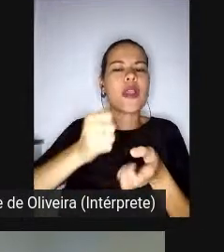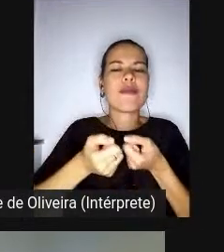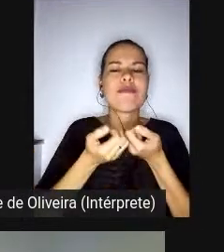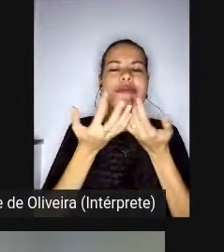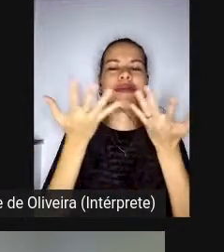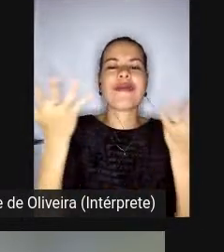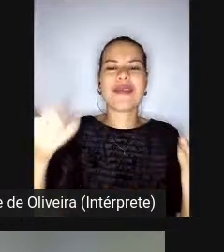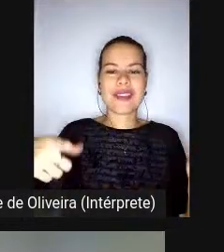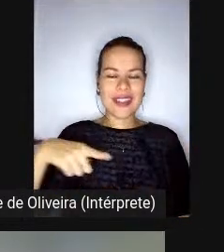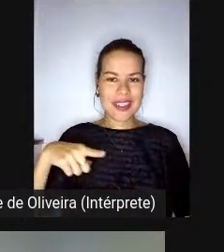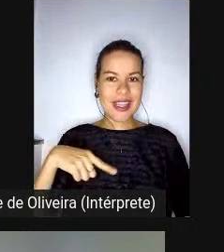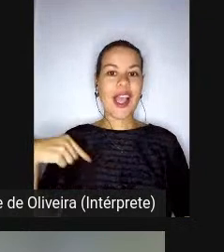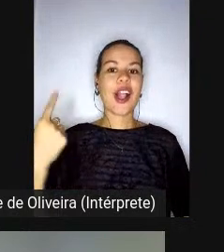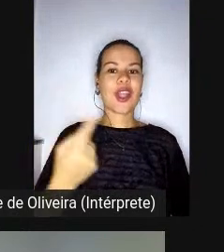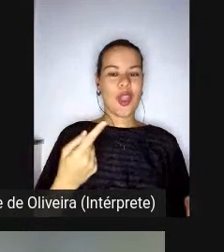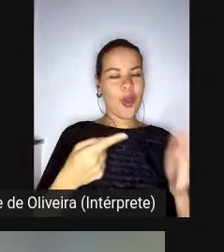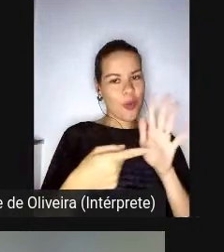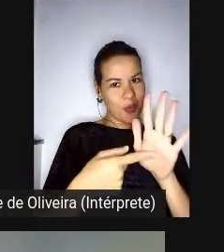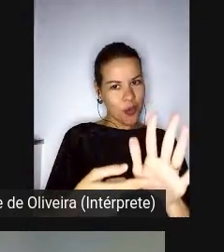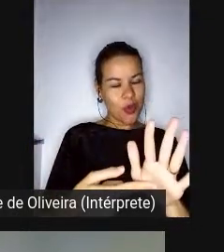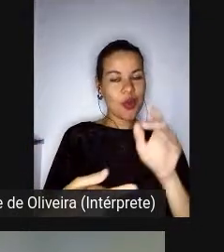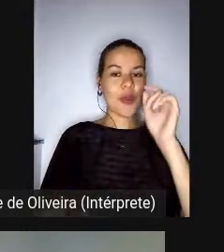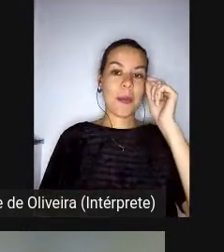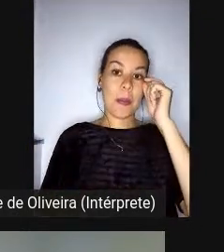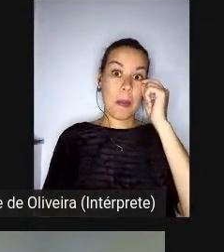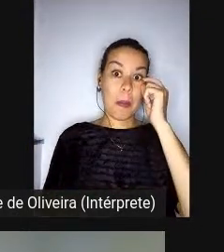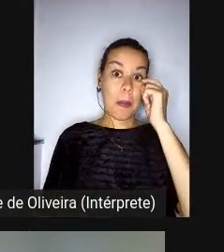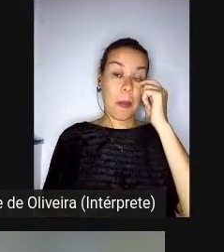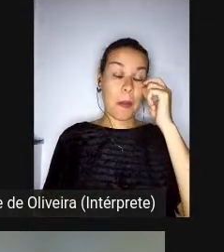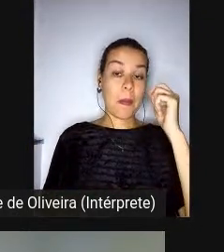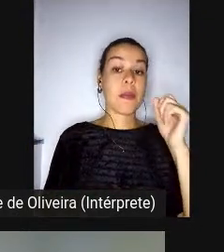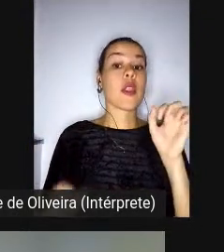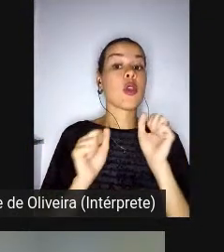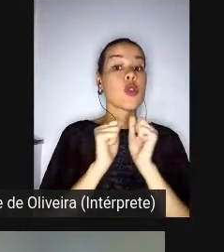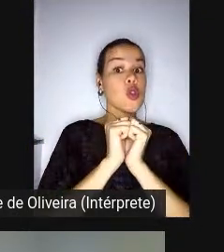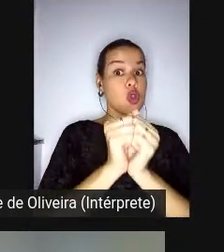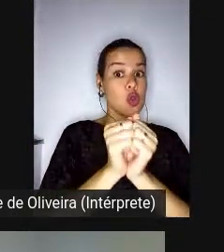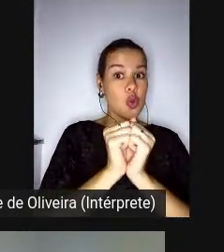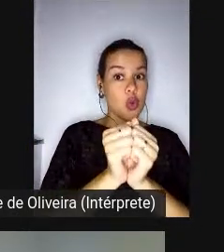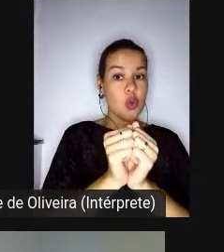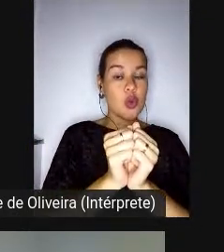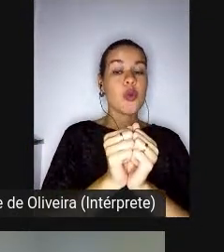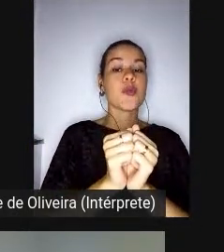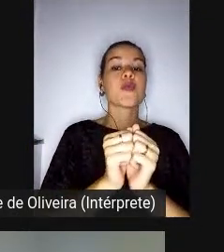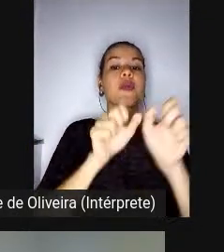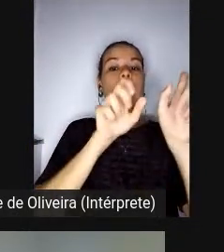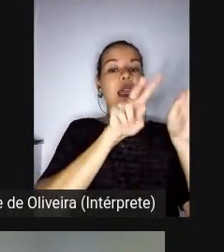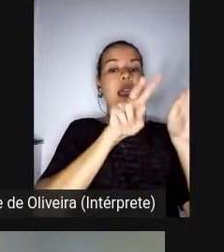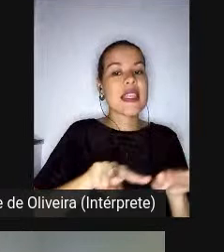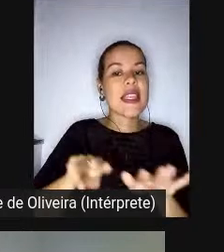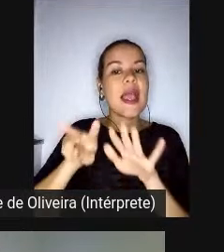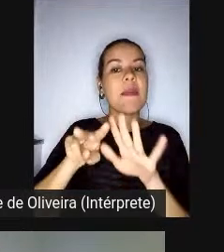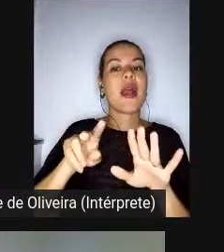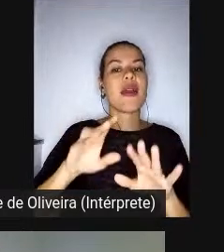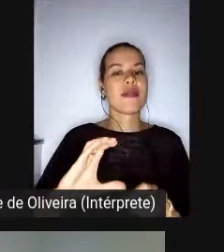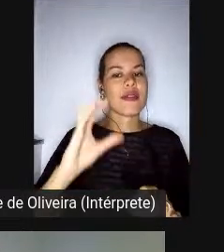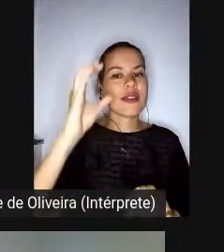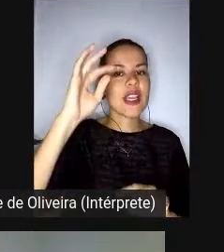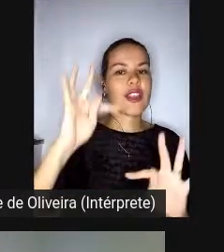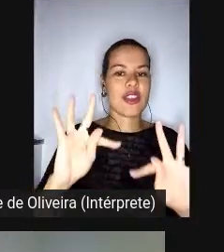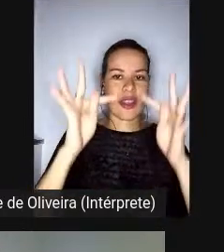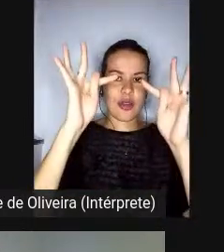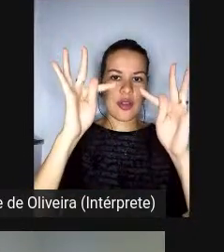falar para gente recitar para gente e ligado a semana de ciência e tecnologia eu passo a hora para